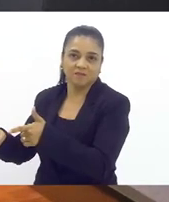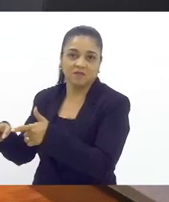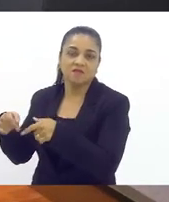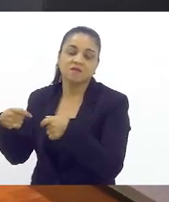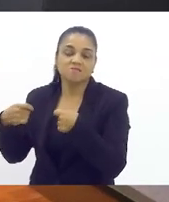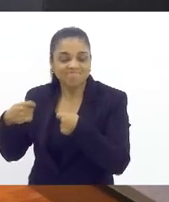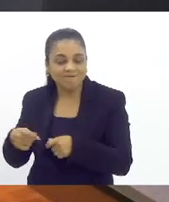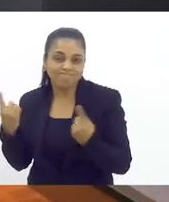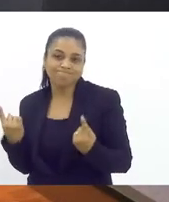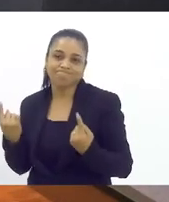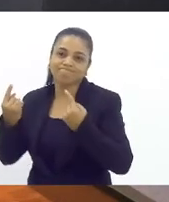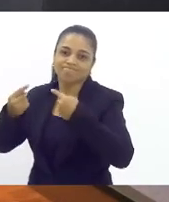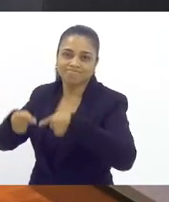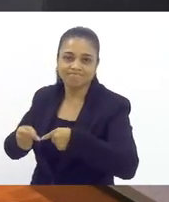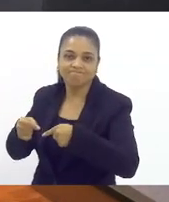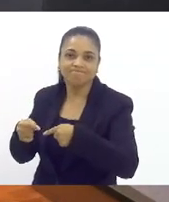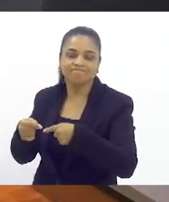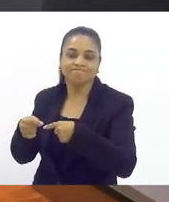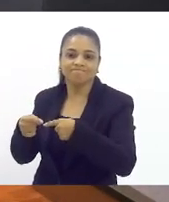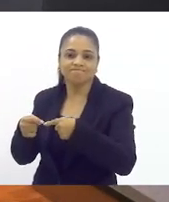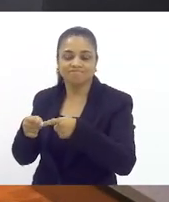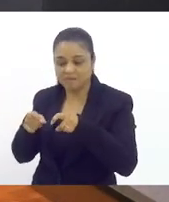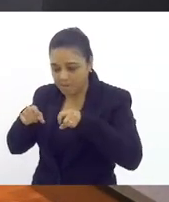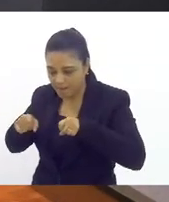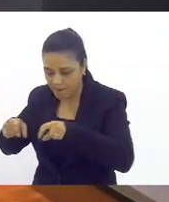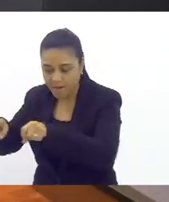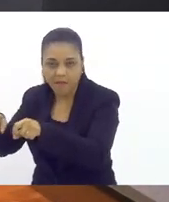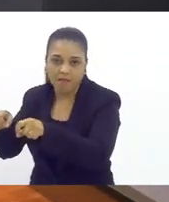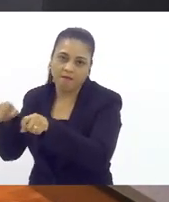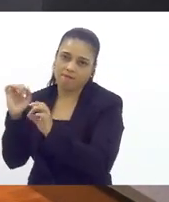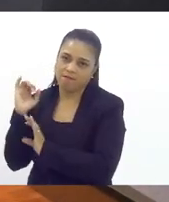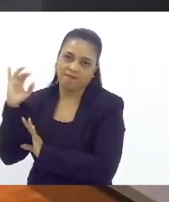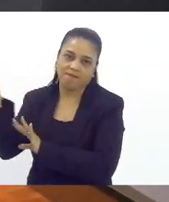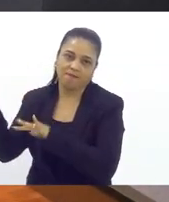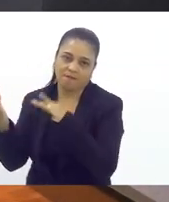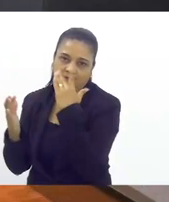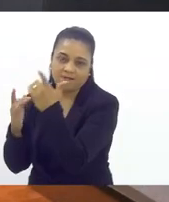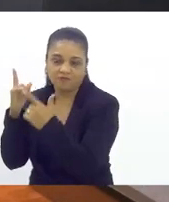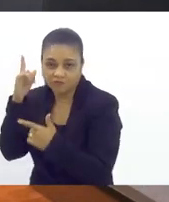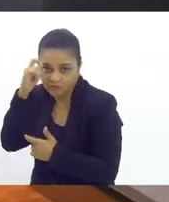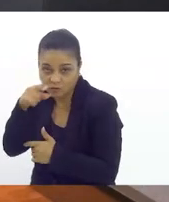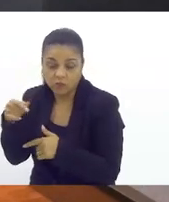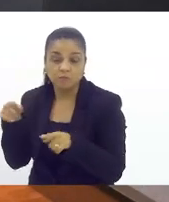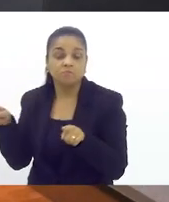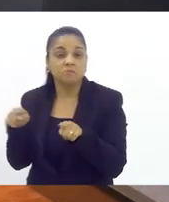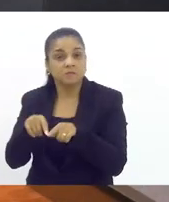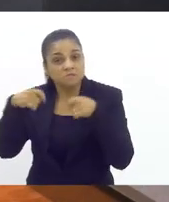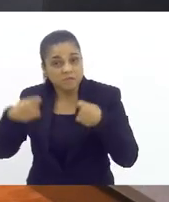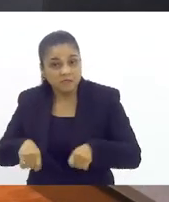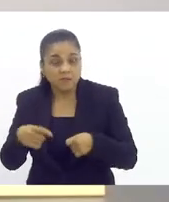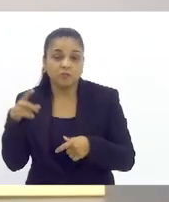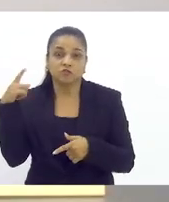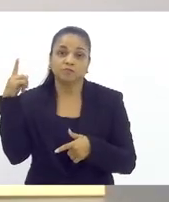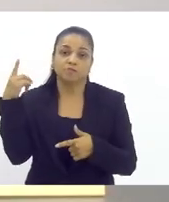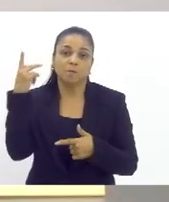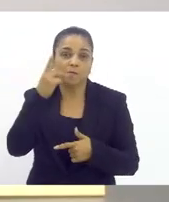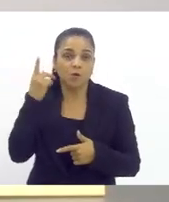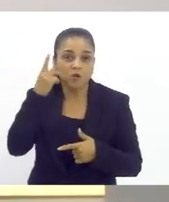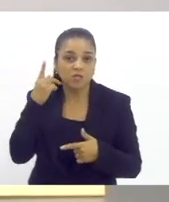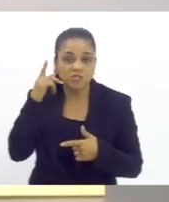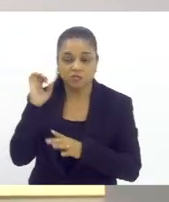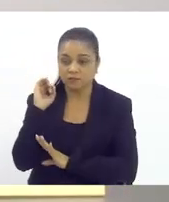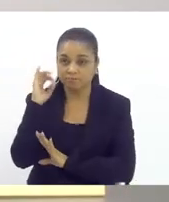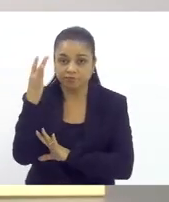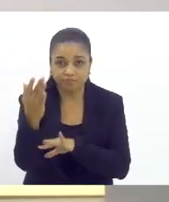cadeia da Restauração e na manutenção dessas áreas então a gente também tem que trabalhar com políticas de ambientais associadas